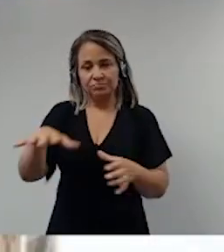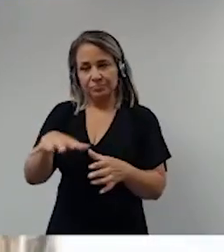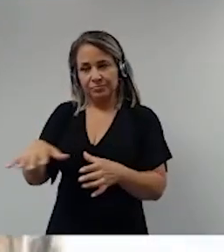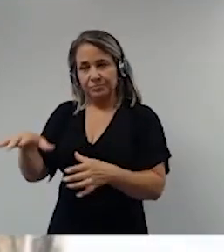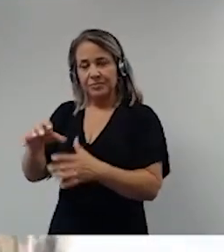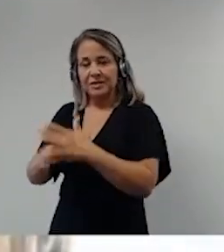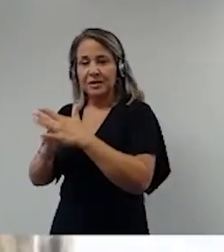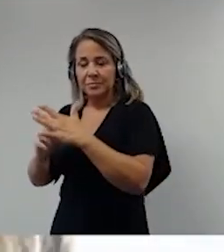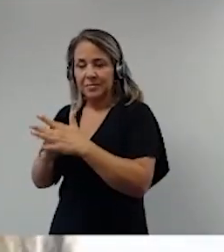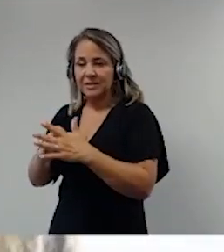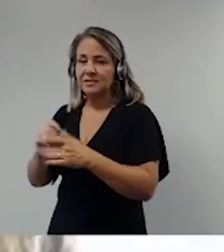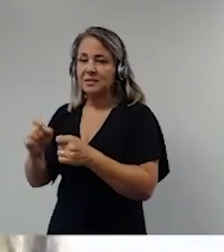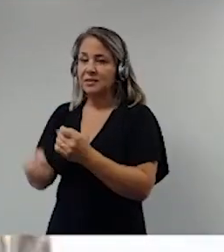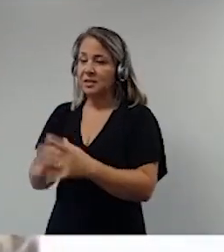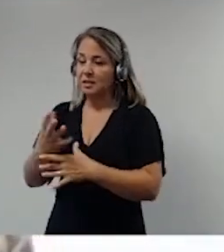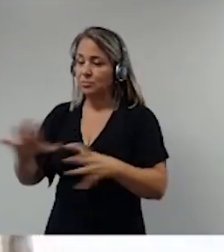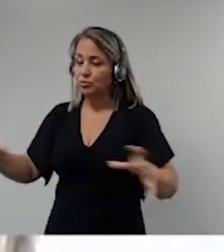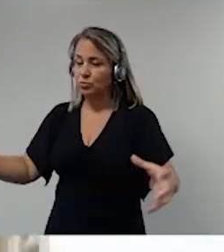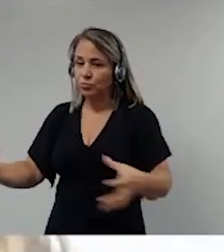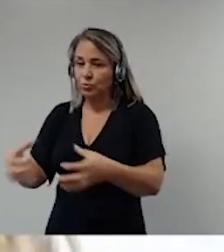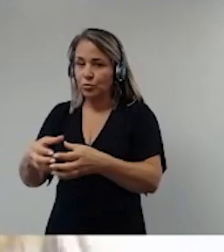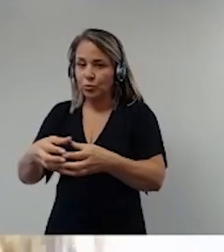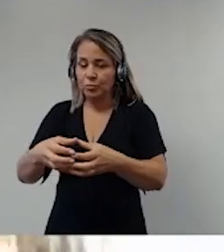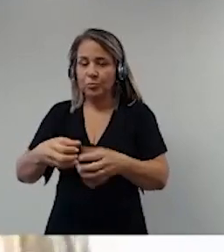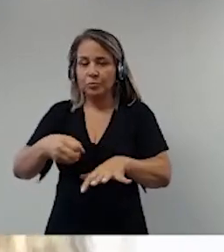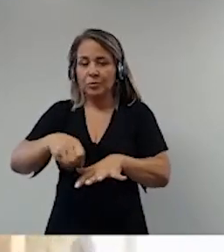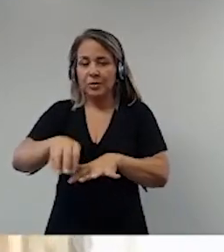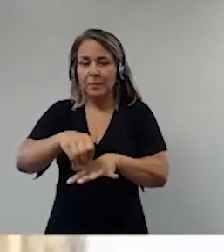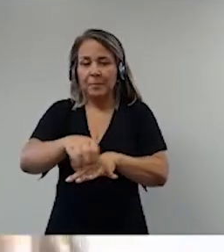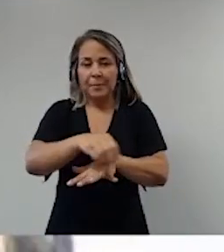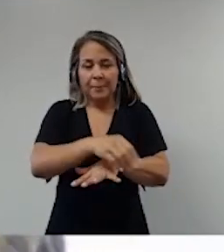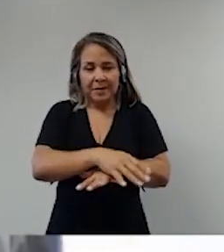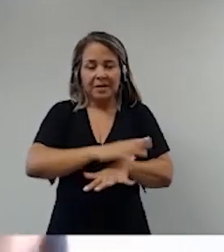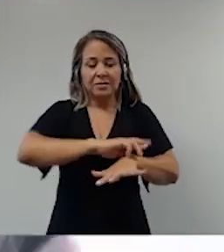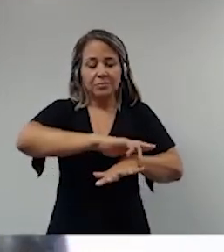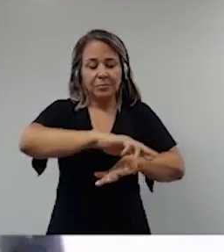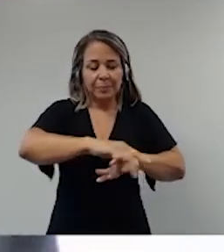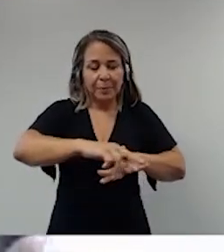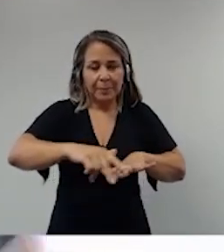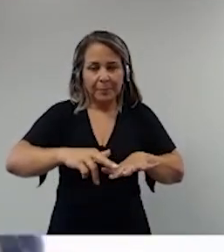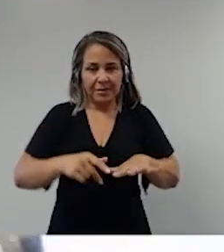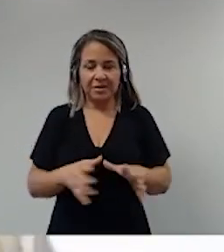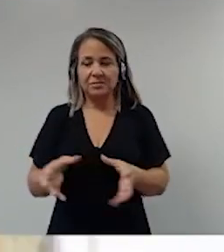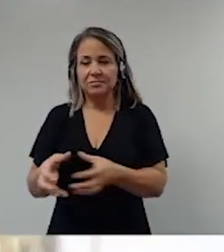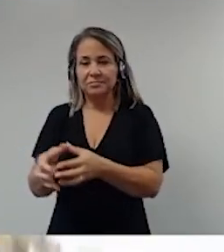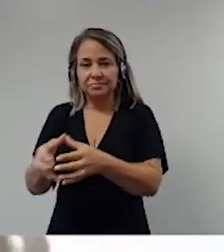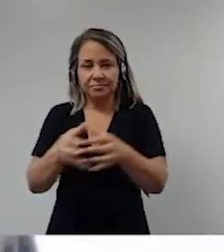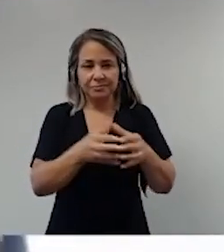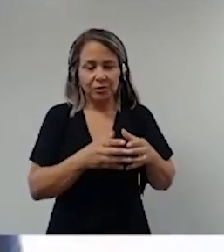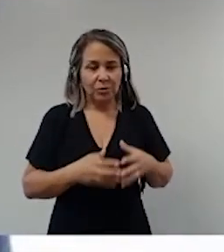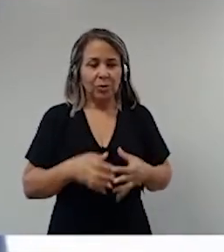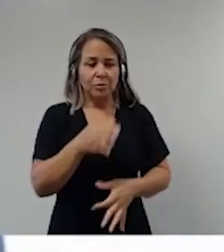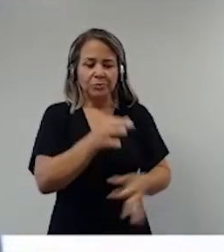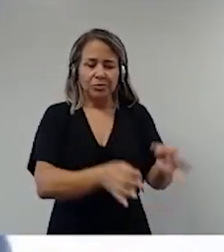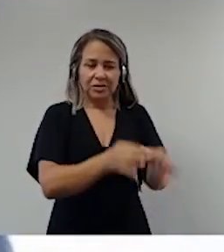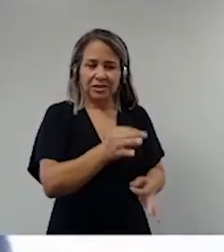uma equipe multidisciplinar nesse comitê de crise, com pessoas de operação, RH, a nossa área de compliance,